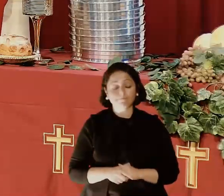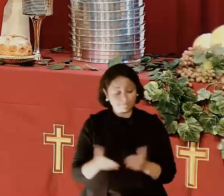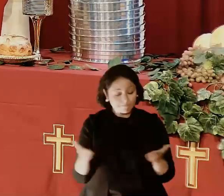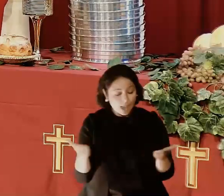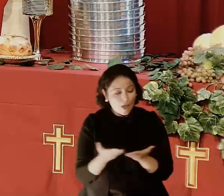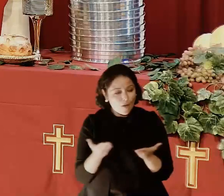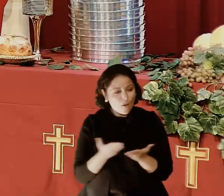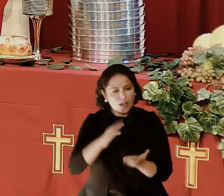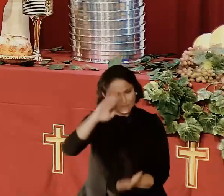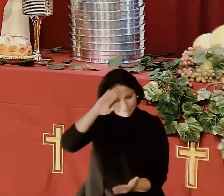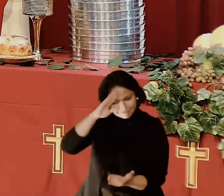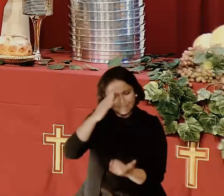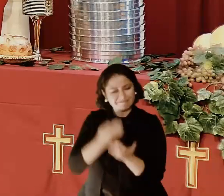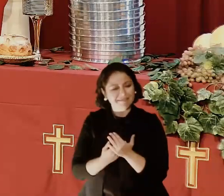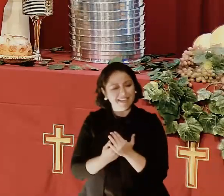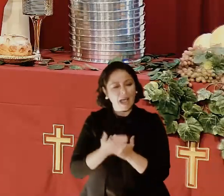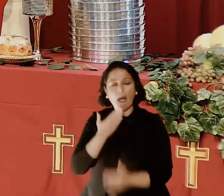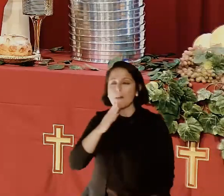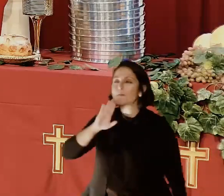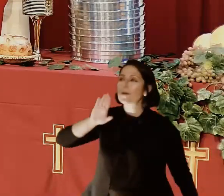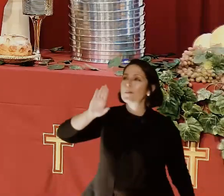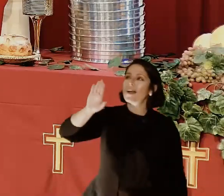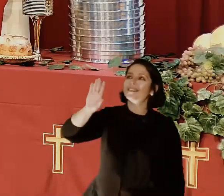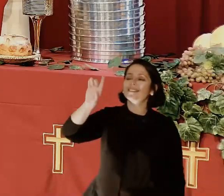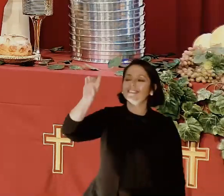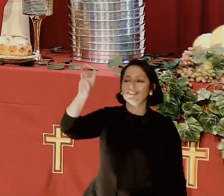recebamos e creiamos na promessa,